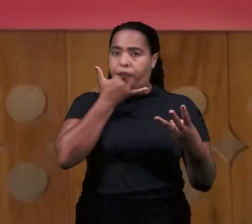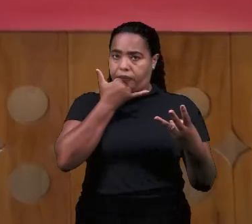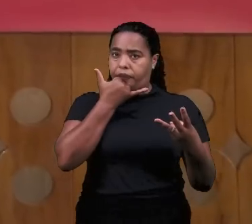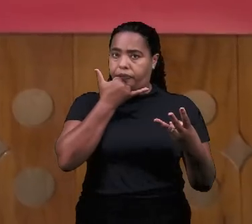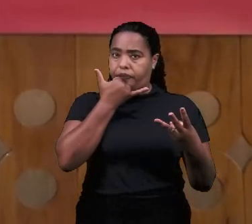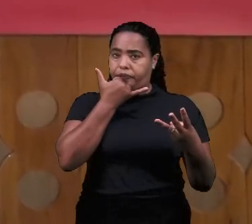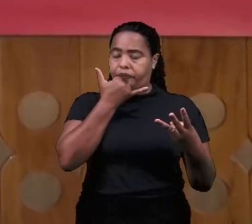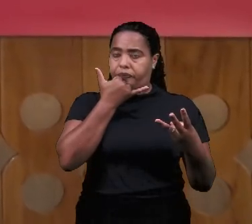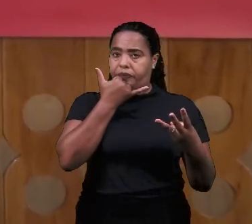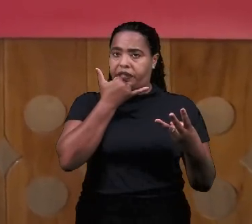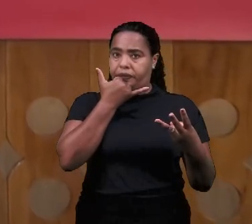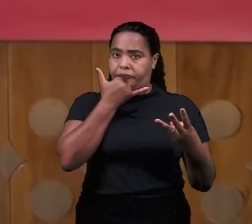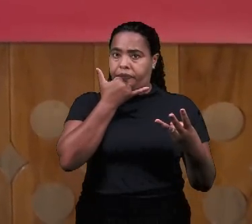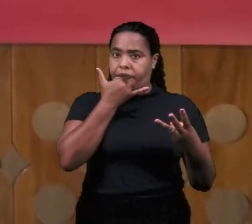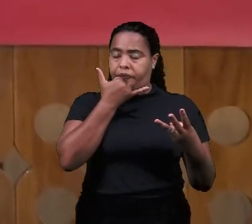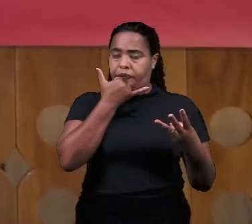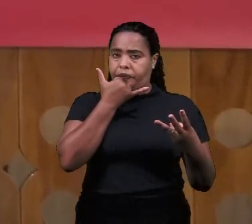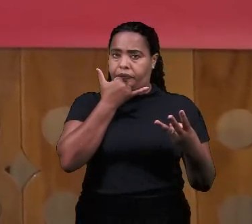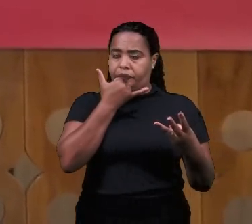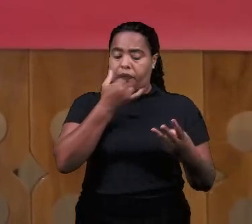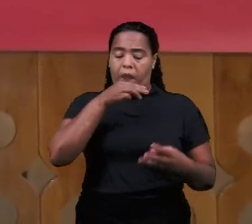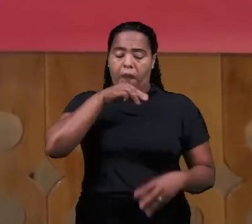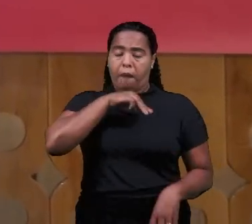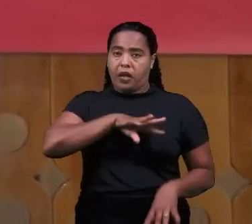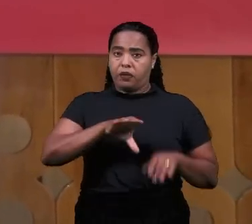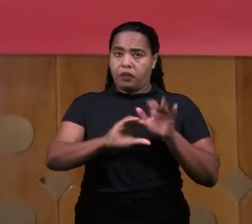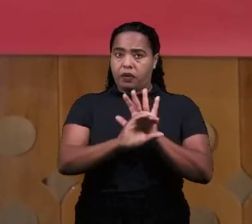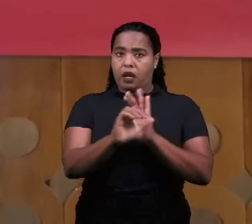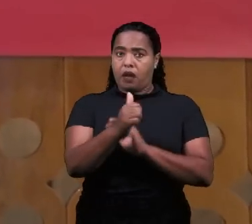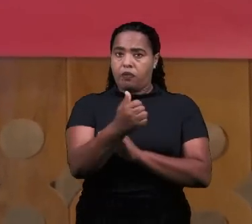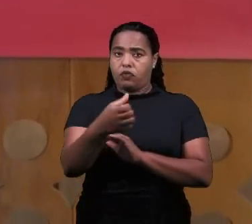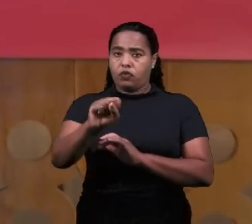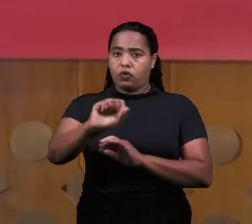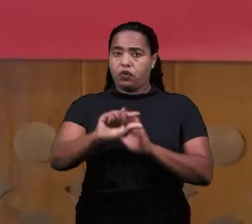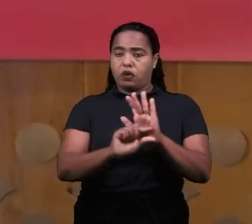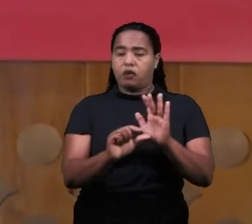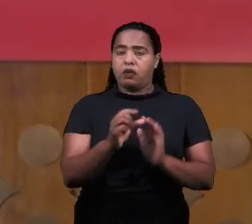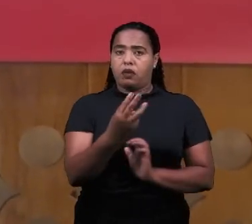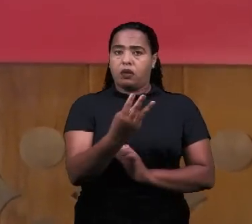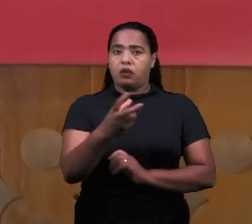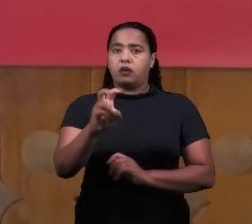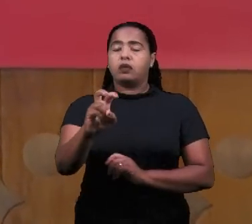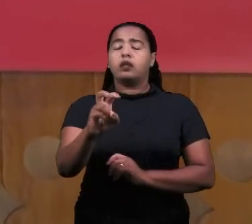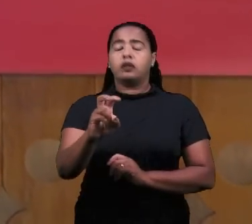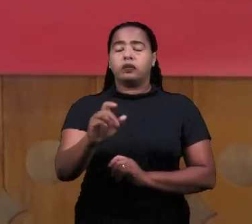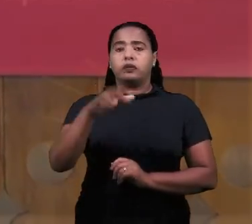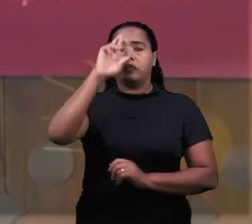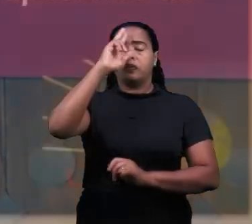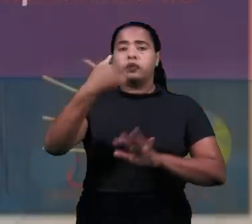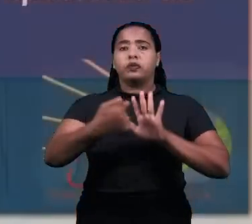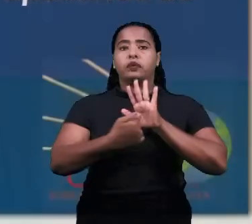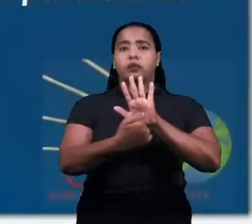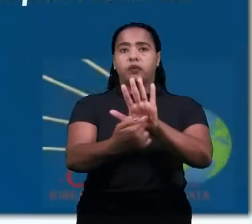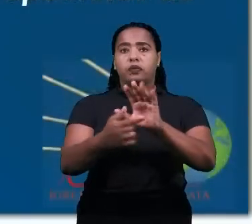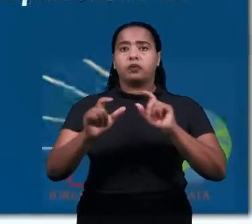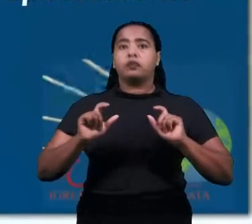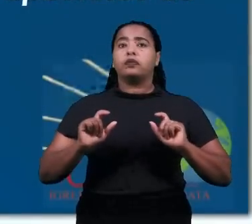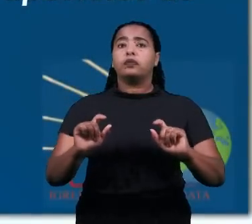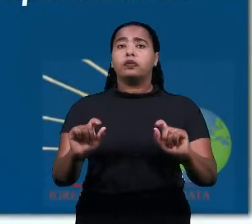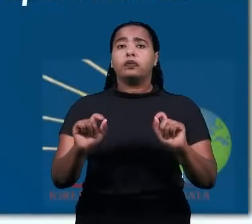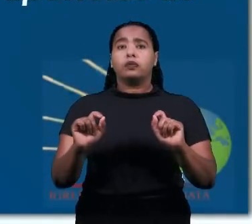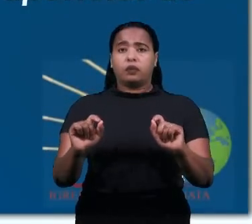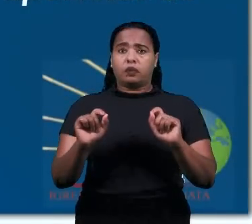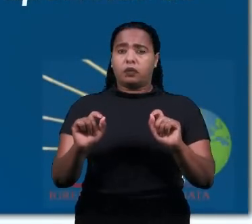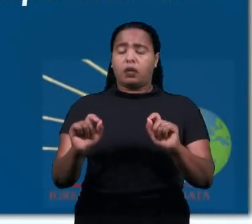do perdão. Mateus 18, 35. Olha o que o Senhor Jesus diz. Assim